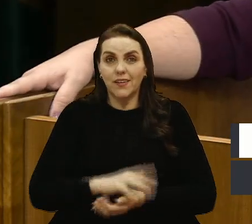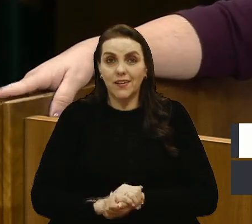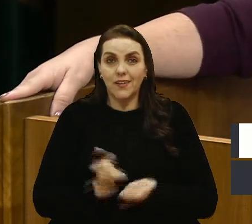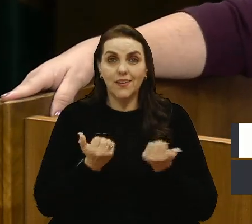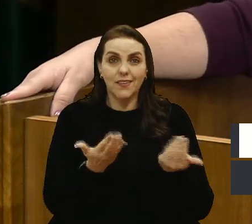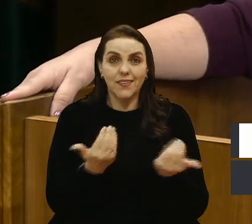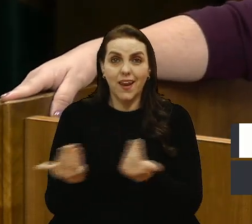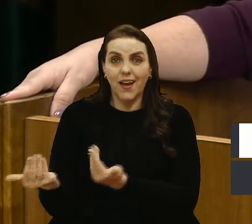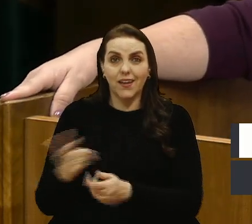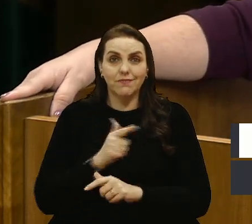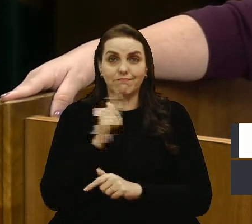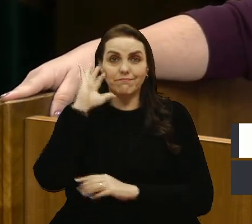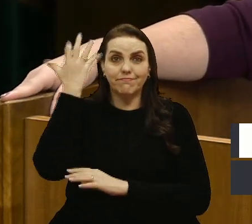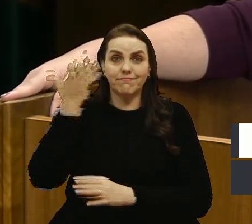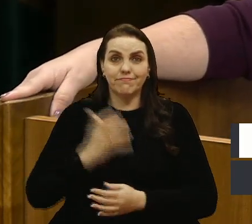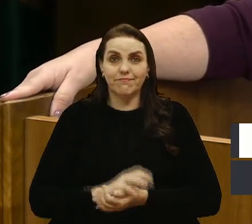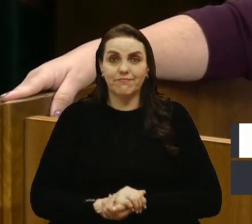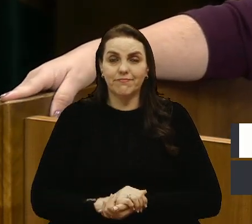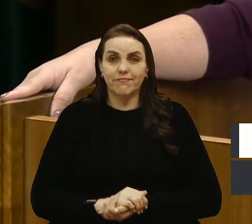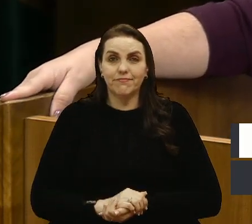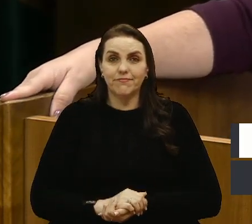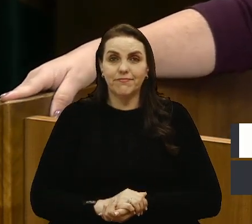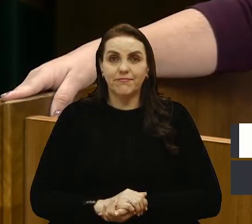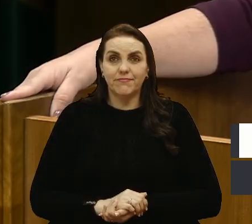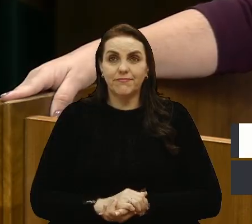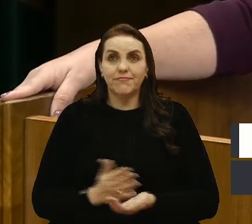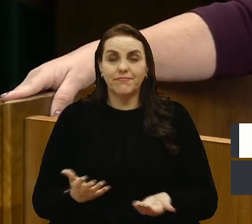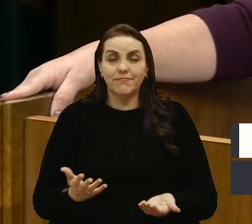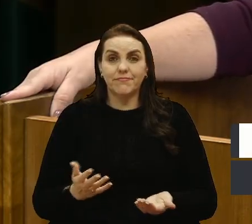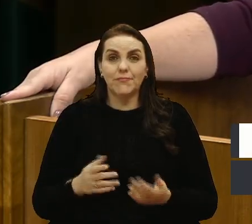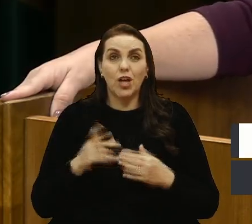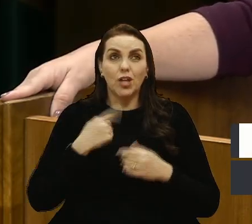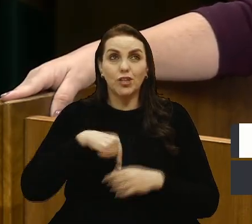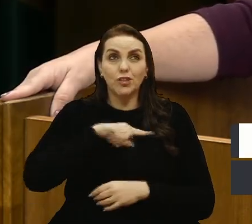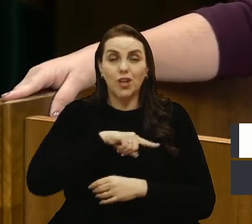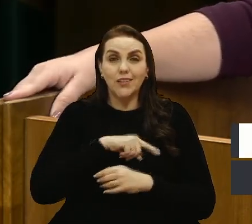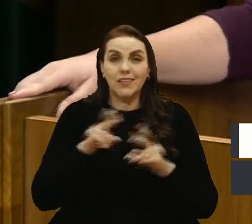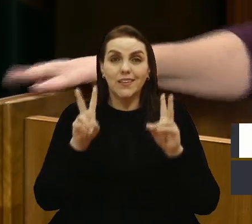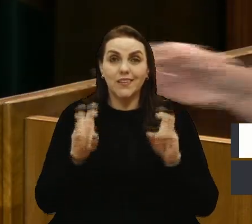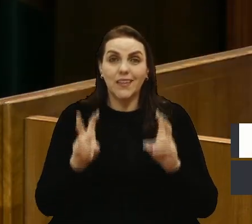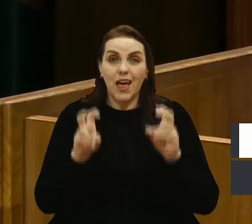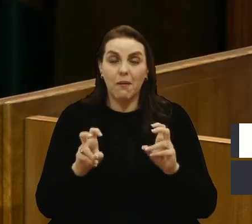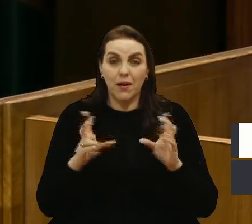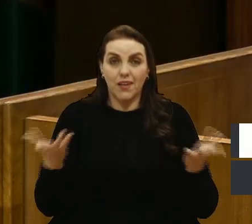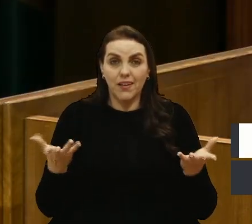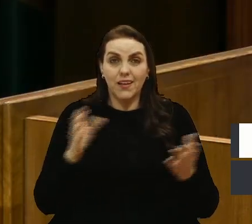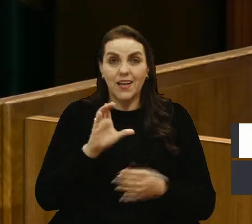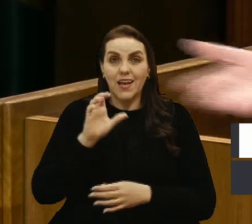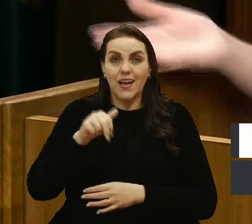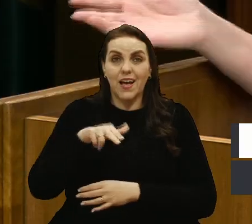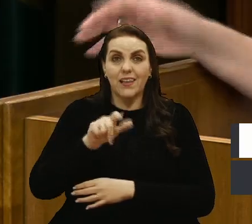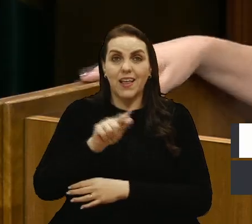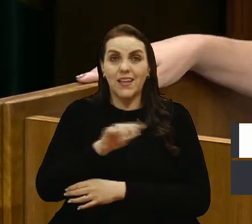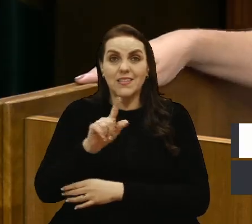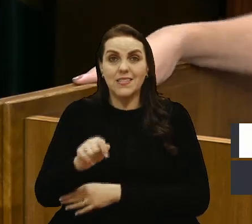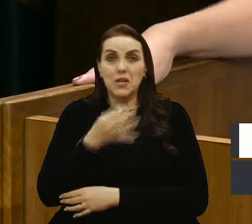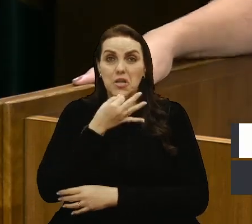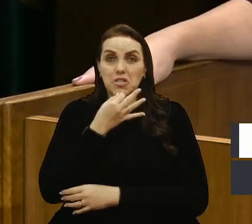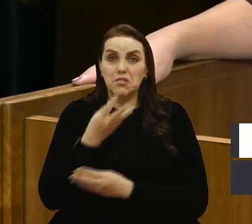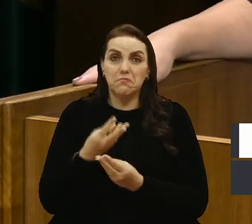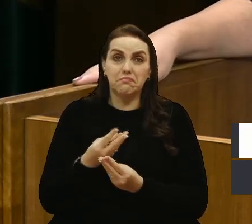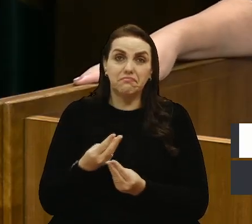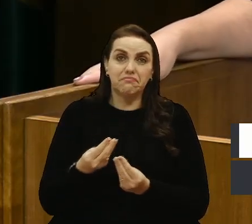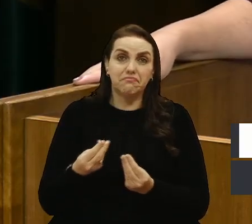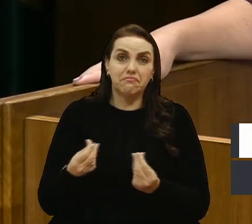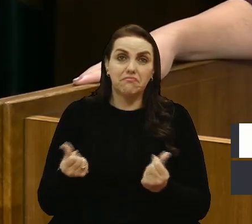não acontece. Nós estamos desgastando o tema Canaliza Caxias. Daqui a pouco, né? A